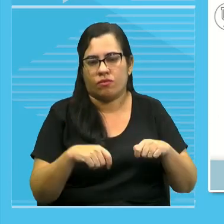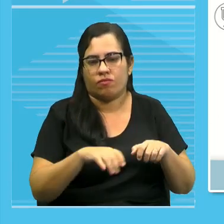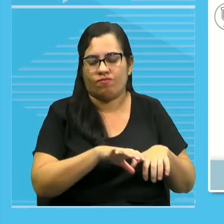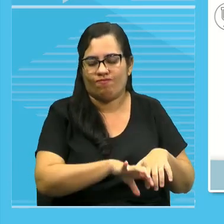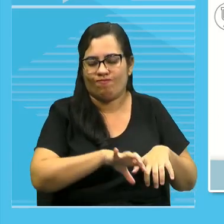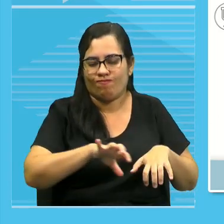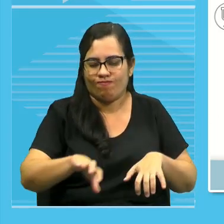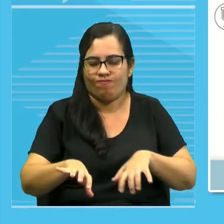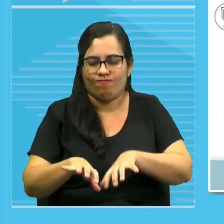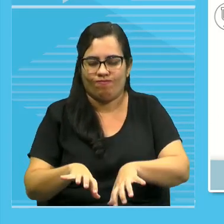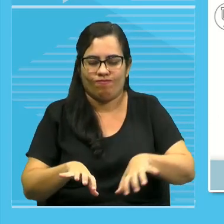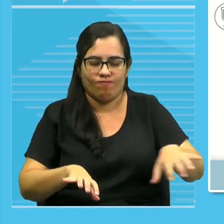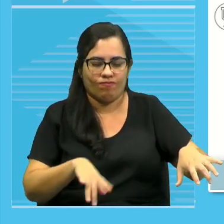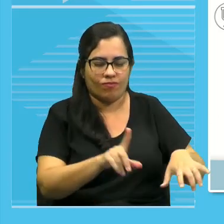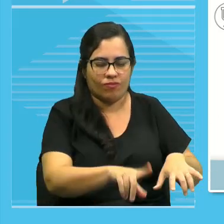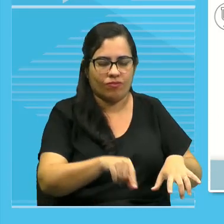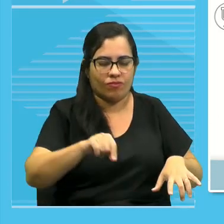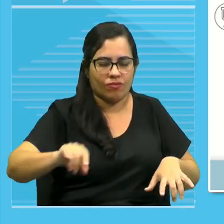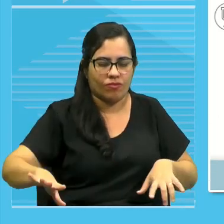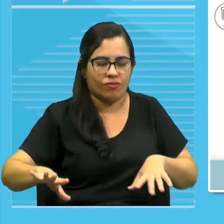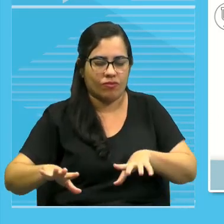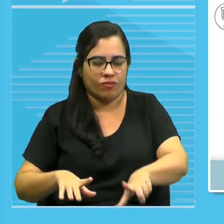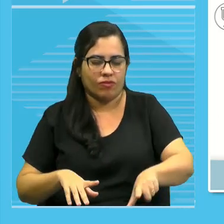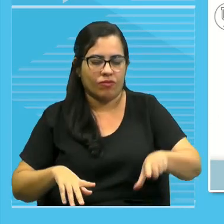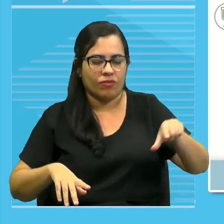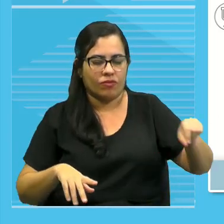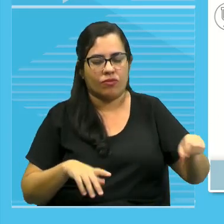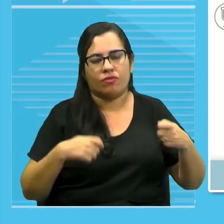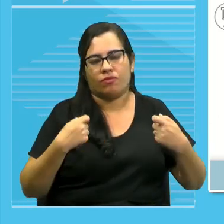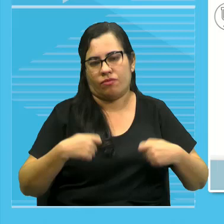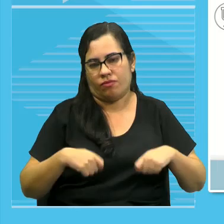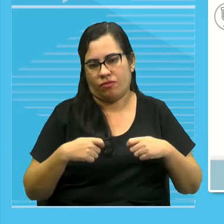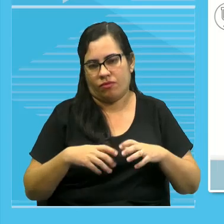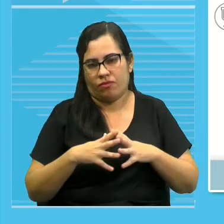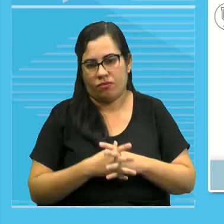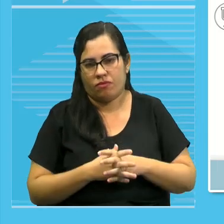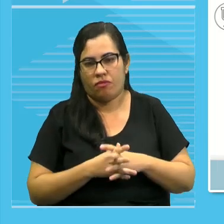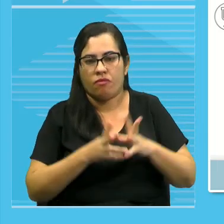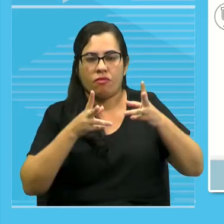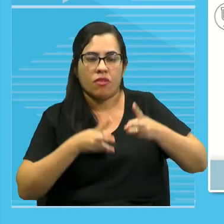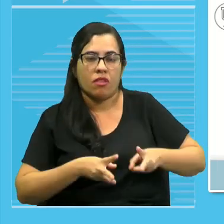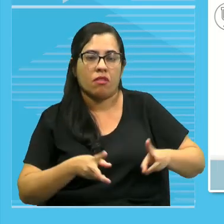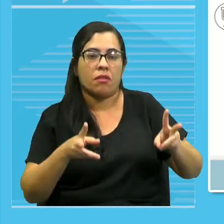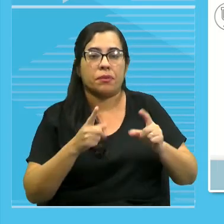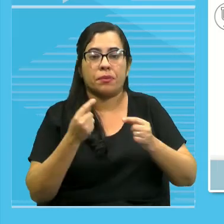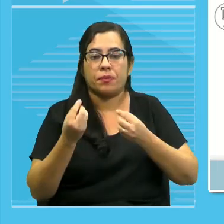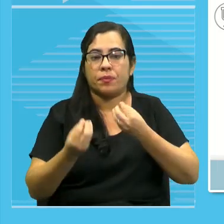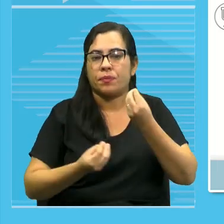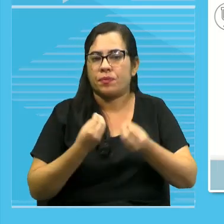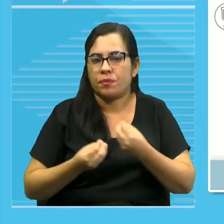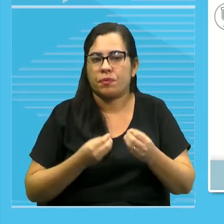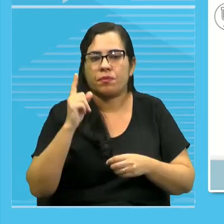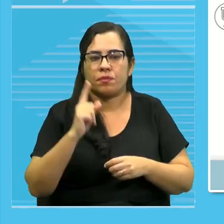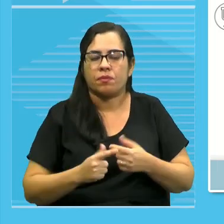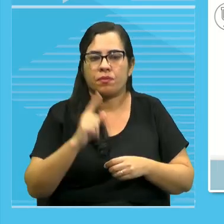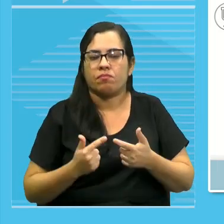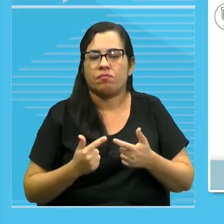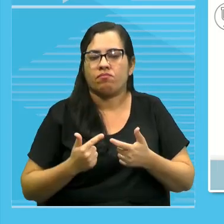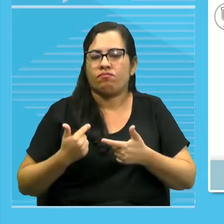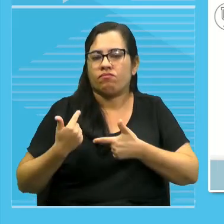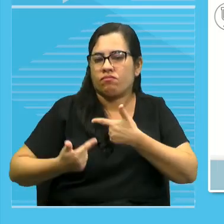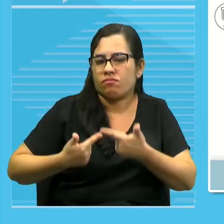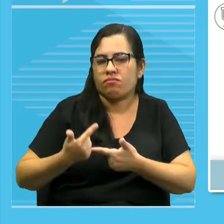né pessoal sempre será mais conveniente o hábito de